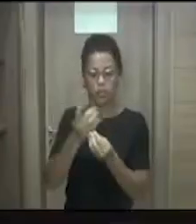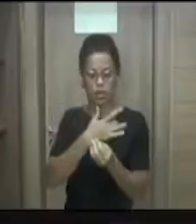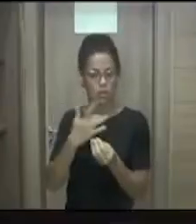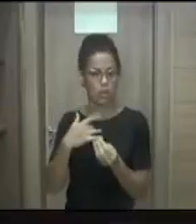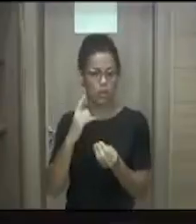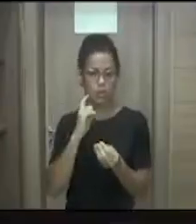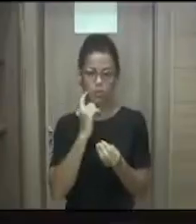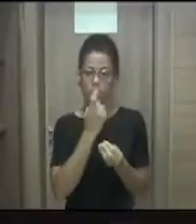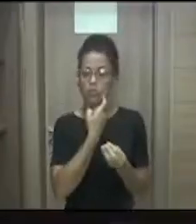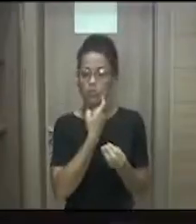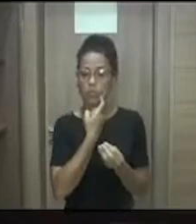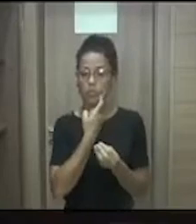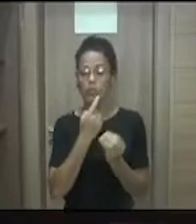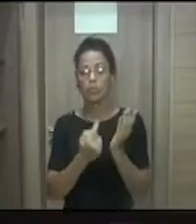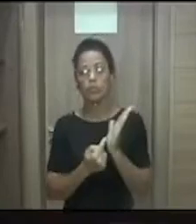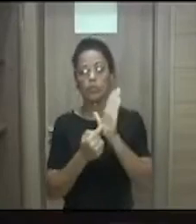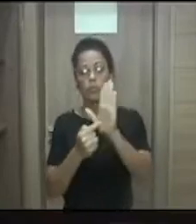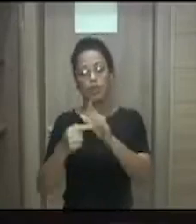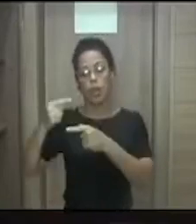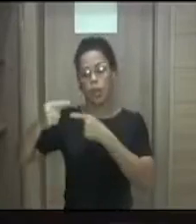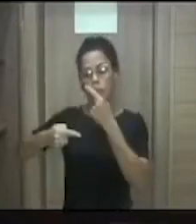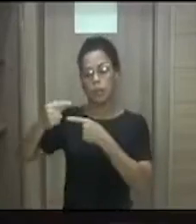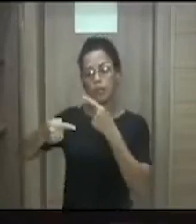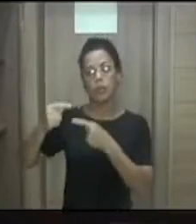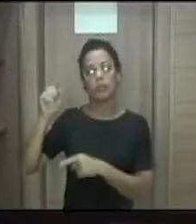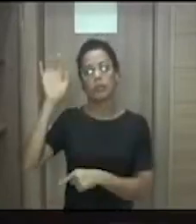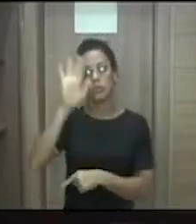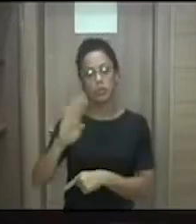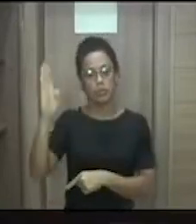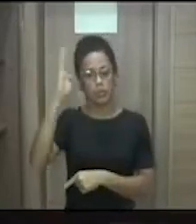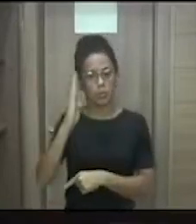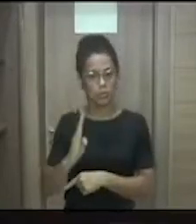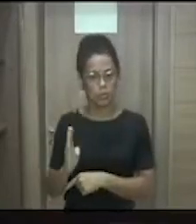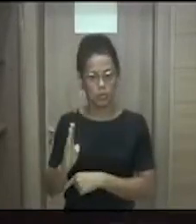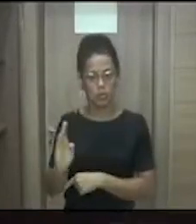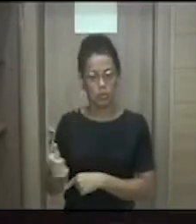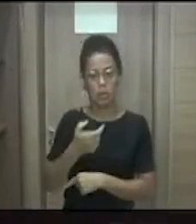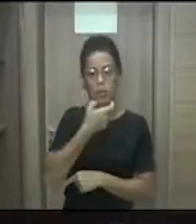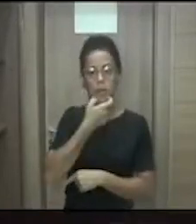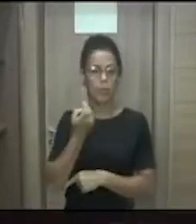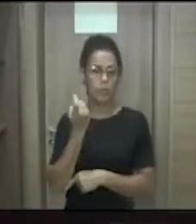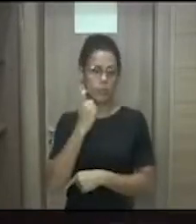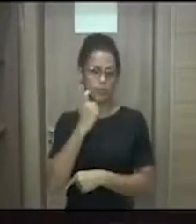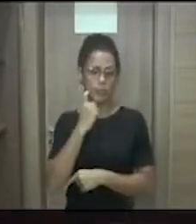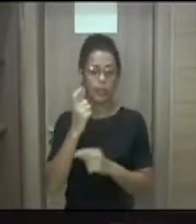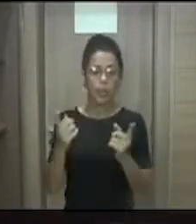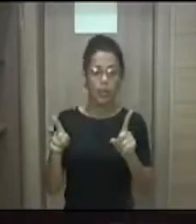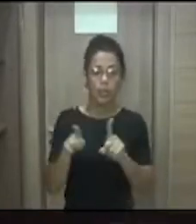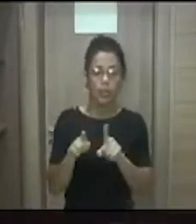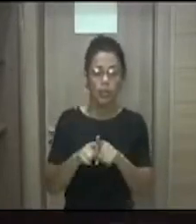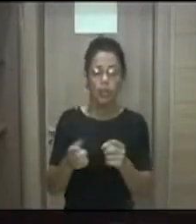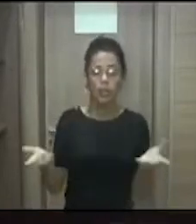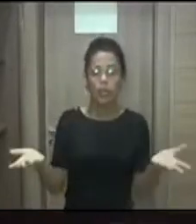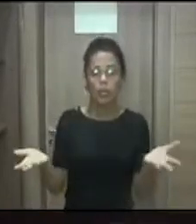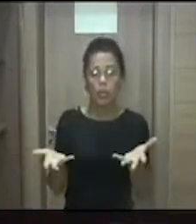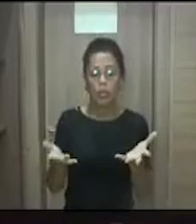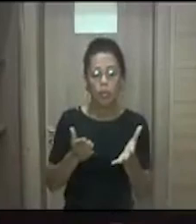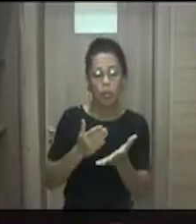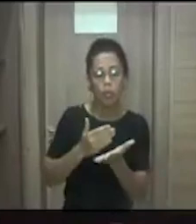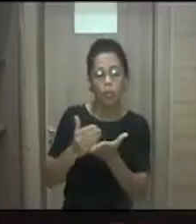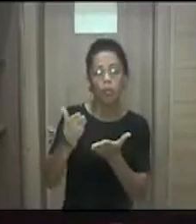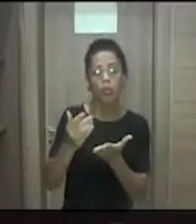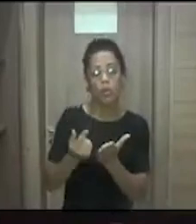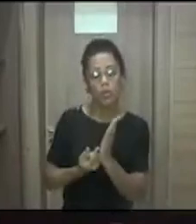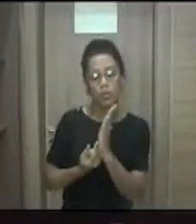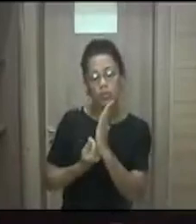foi lançado a Política Nacional de Prótese Dentária. E a gente acabou de ver que é uma coisa que tem um custo elevado. Para